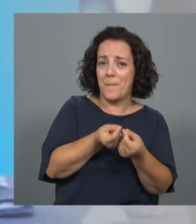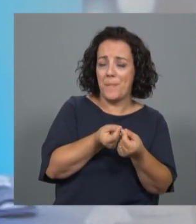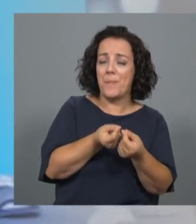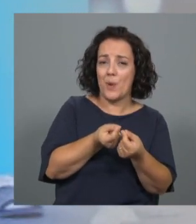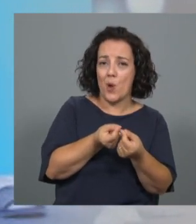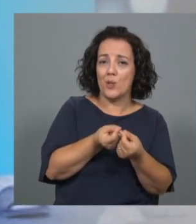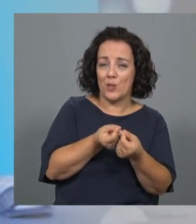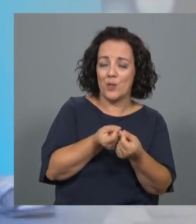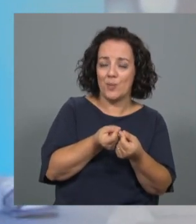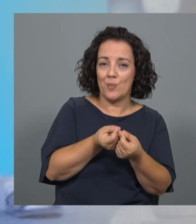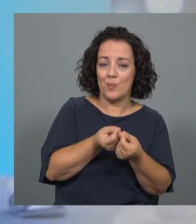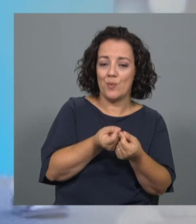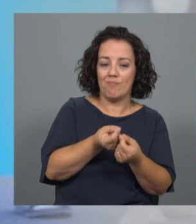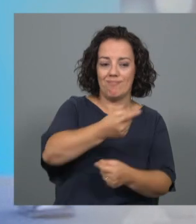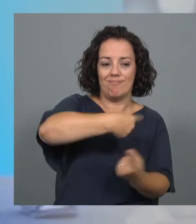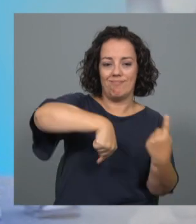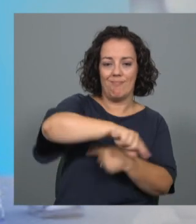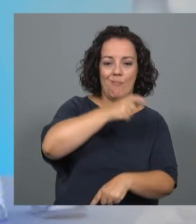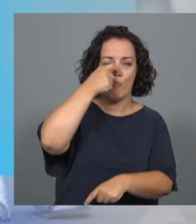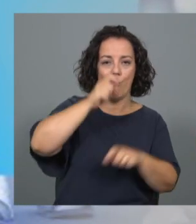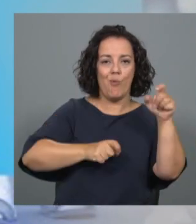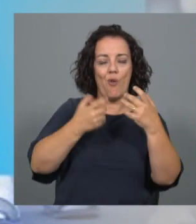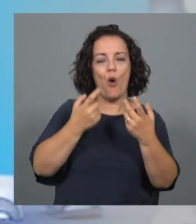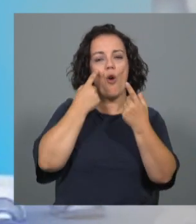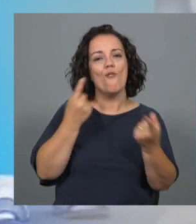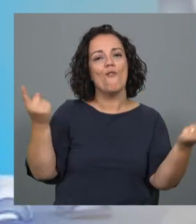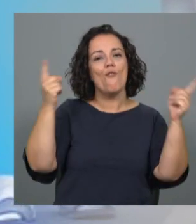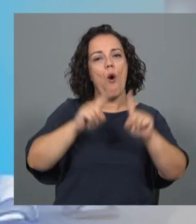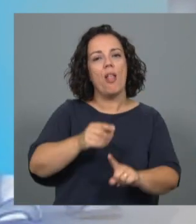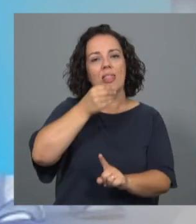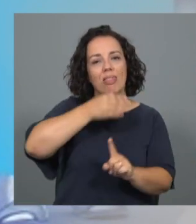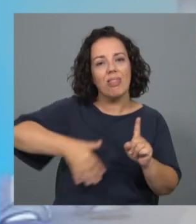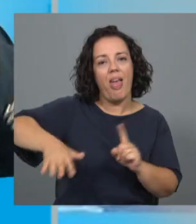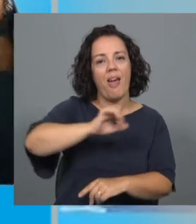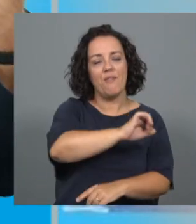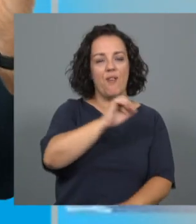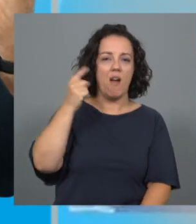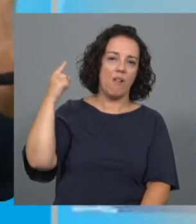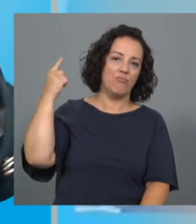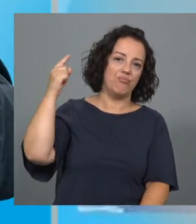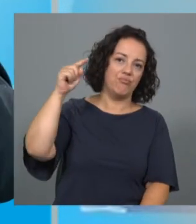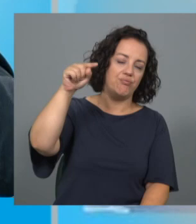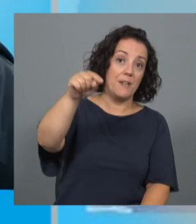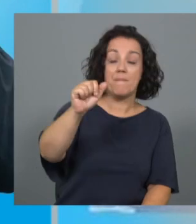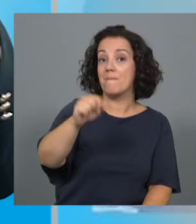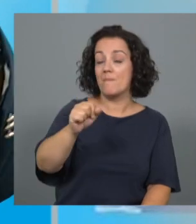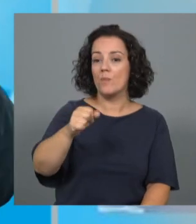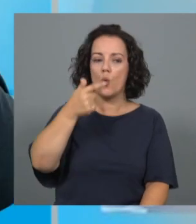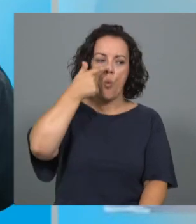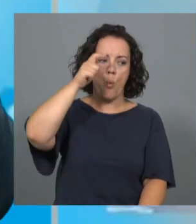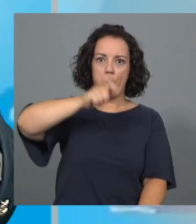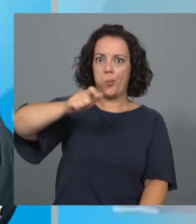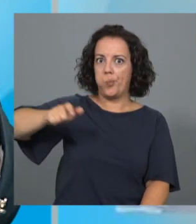e é este povo agora que regressa à sua terra. Sim, é um povo exilado a quem